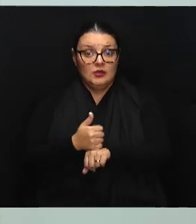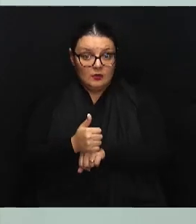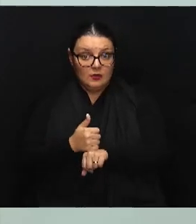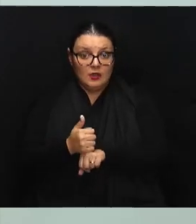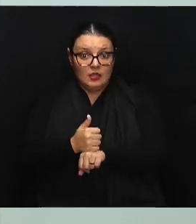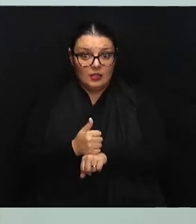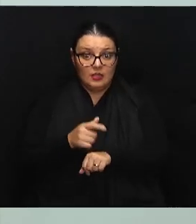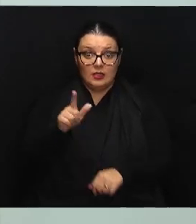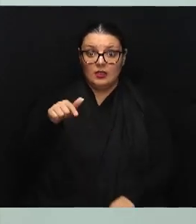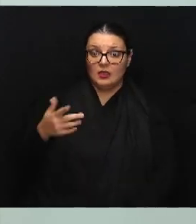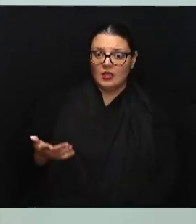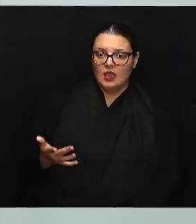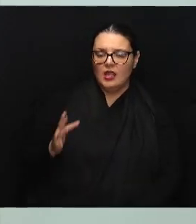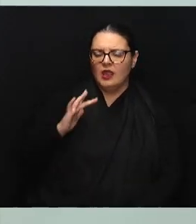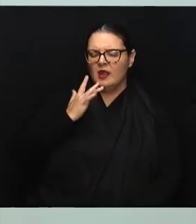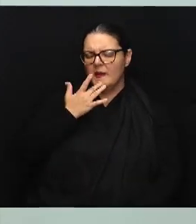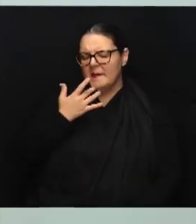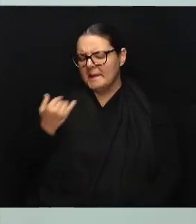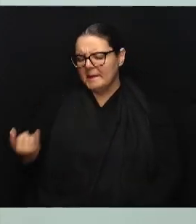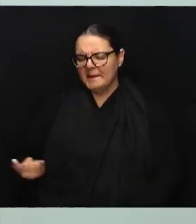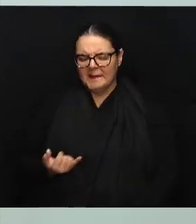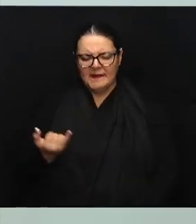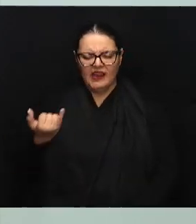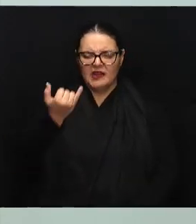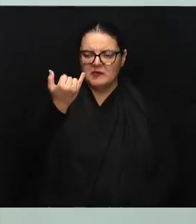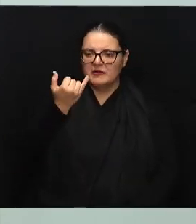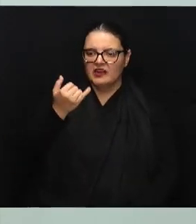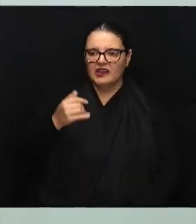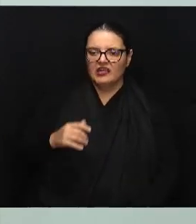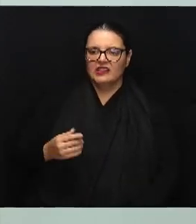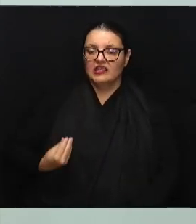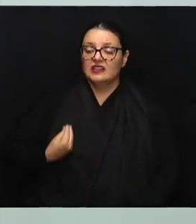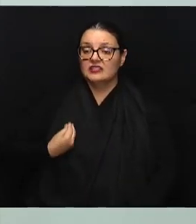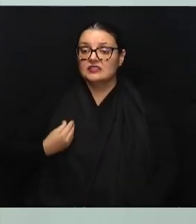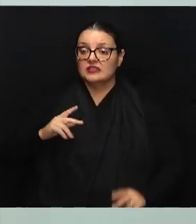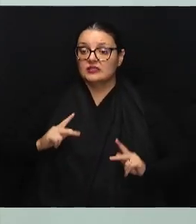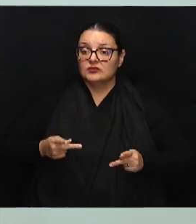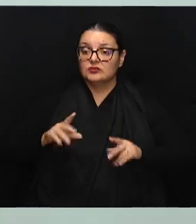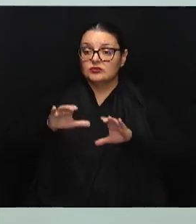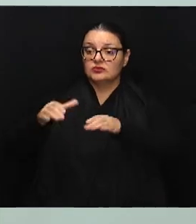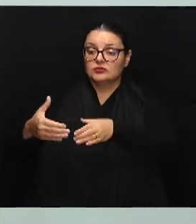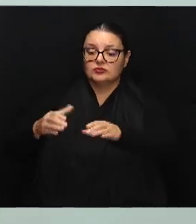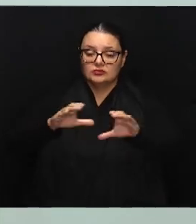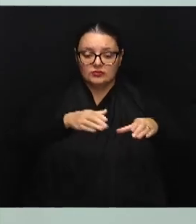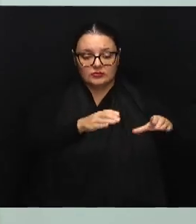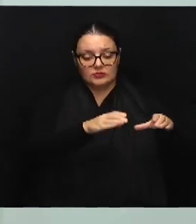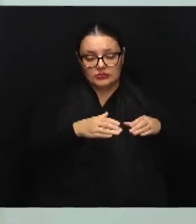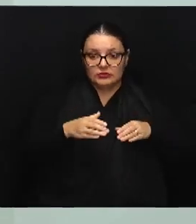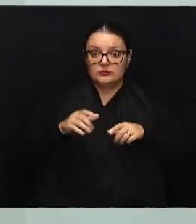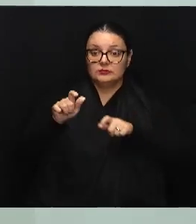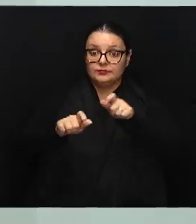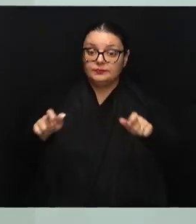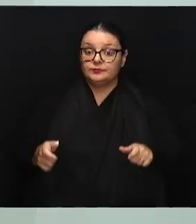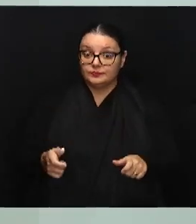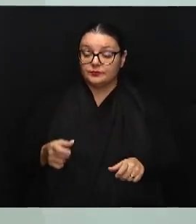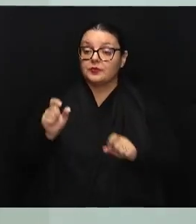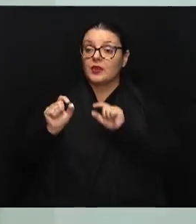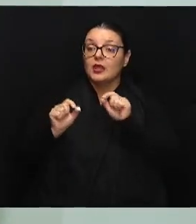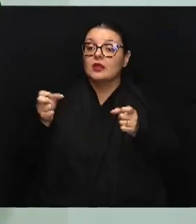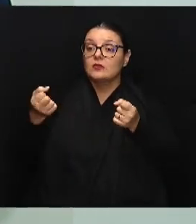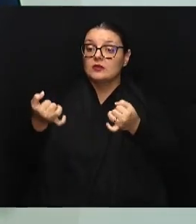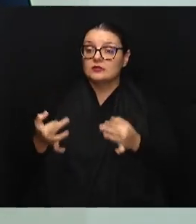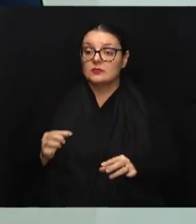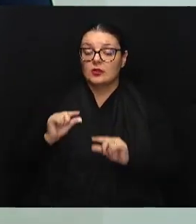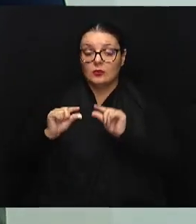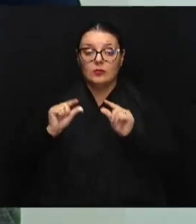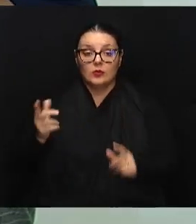é primordial na vida do ser humano, dos grupos, da comunidade, e quem vai explicar para a gente um pouco